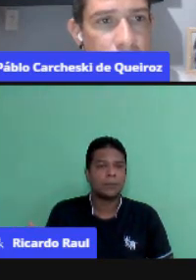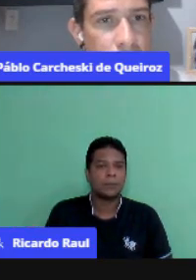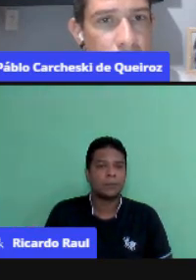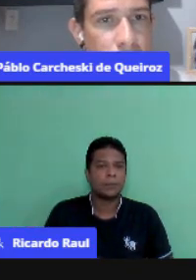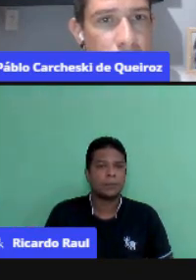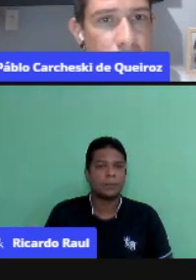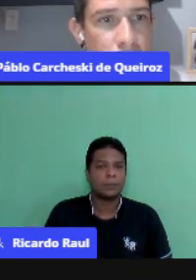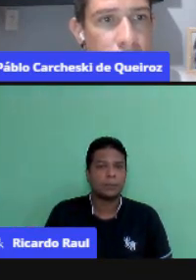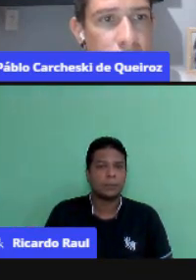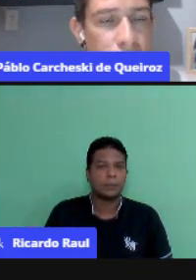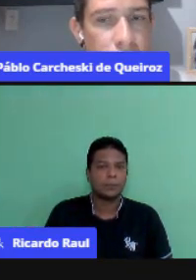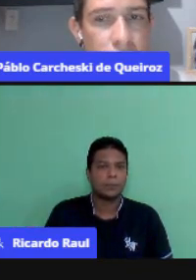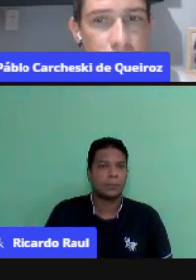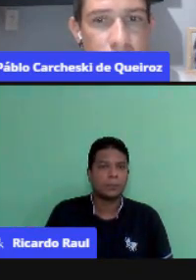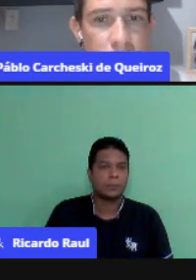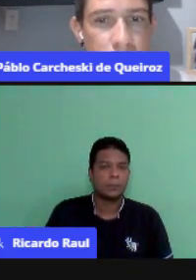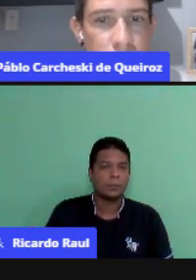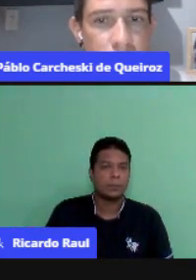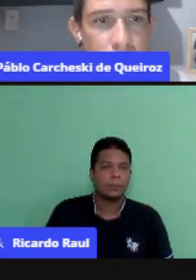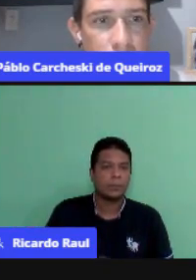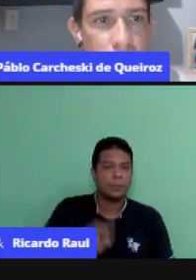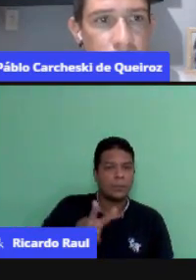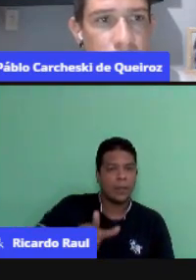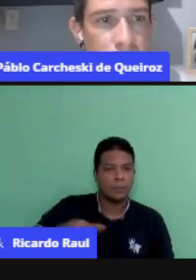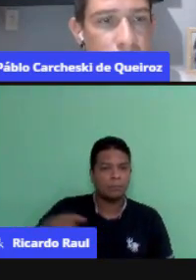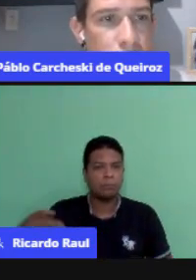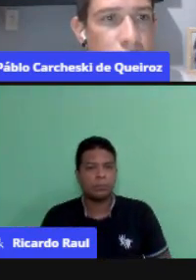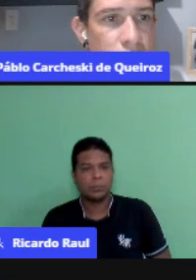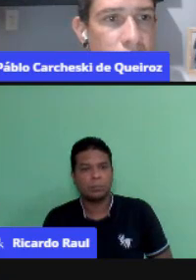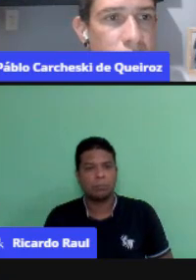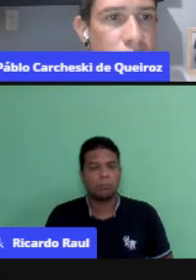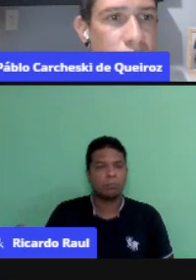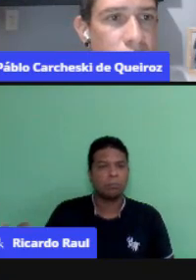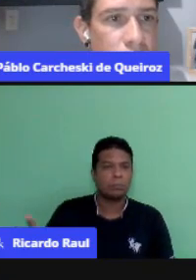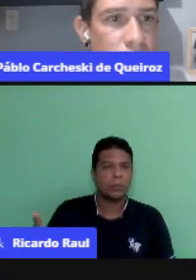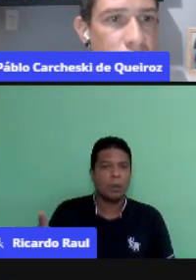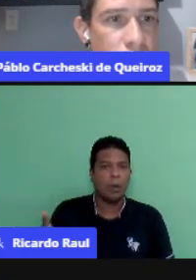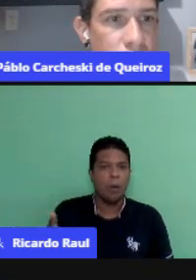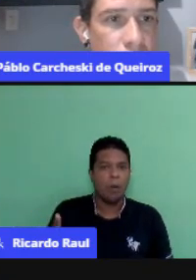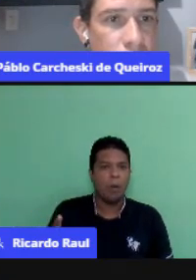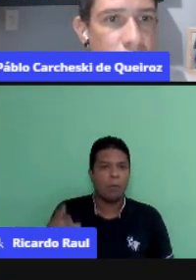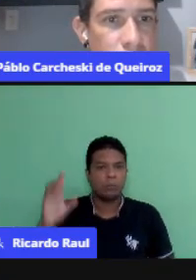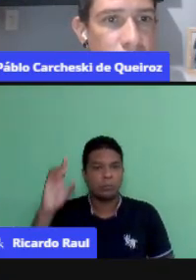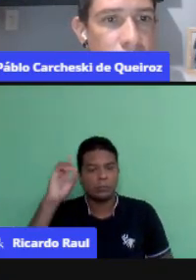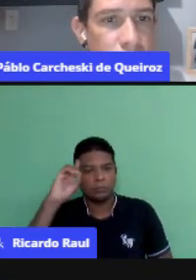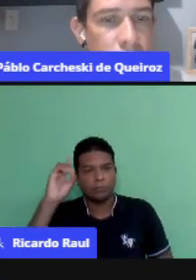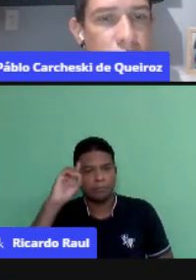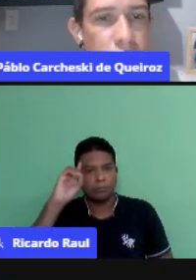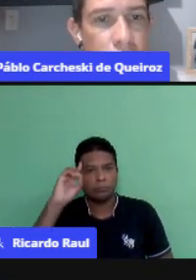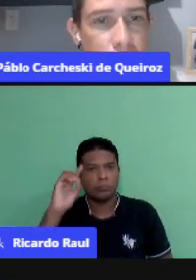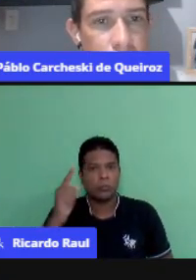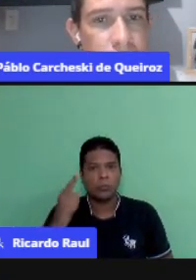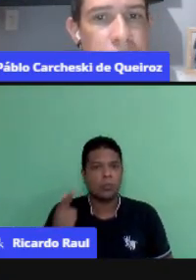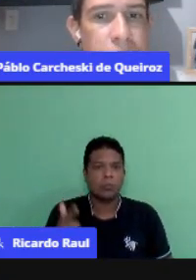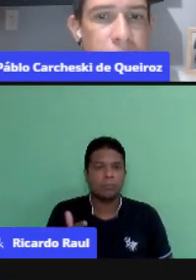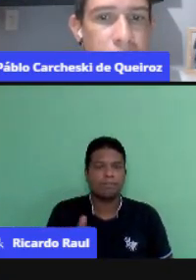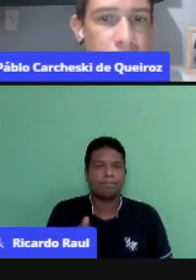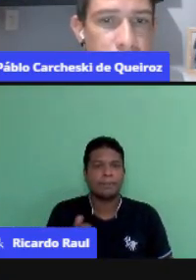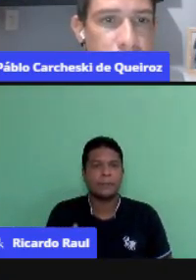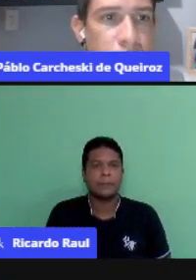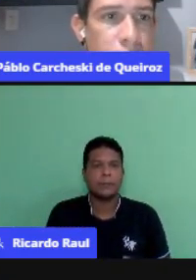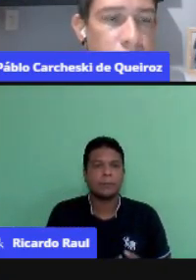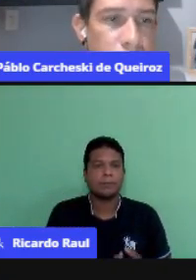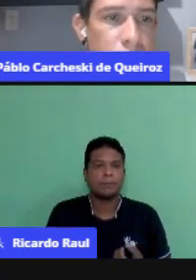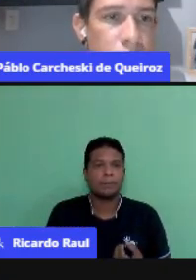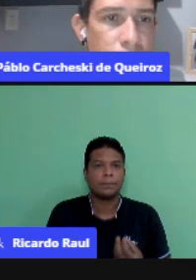da proporcionalidade direta e inversa, nós podemos ter alguns casos no cotidiano em que não há essa proporcionalidade. Então,